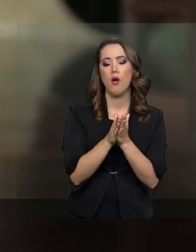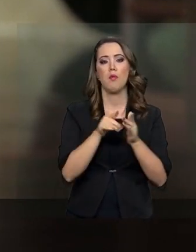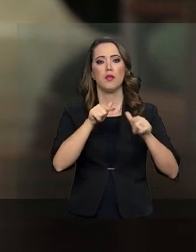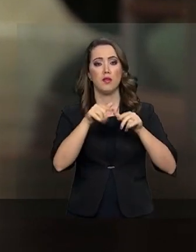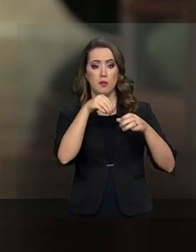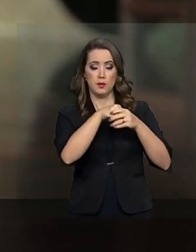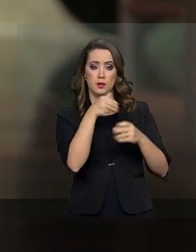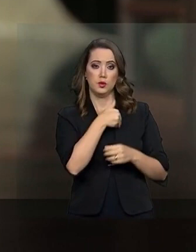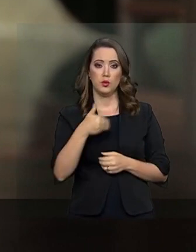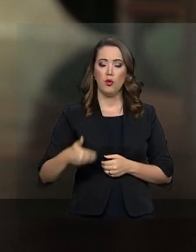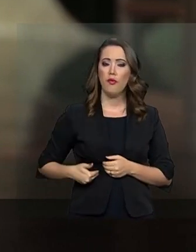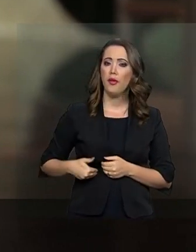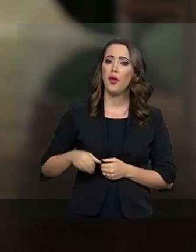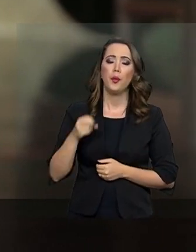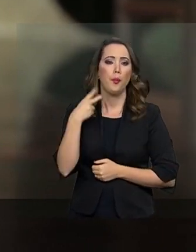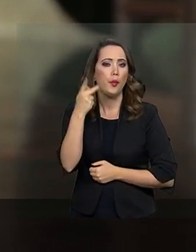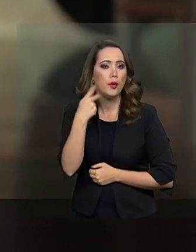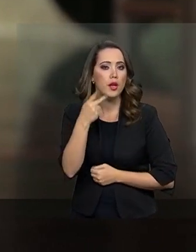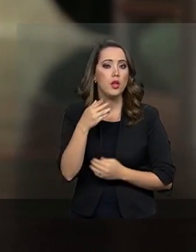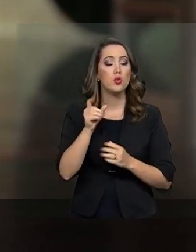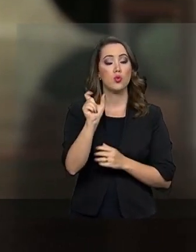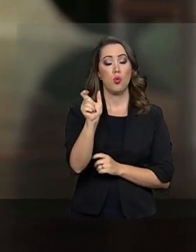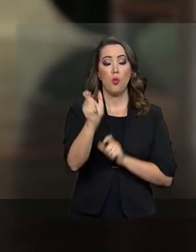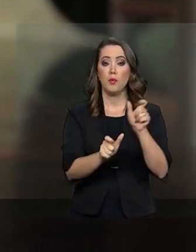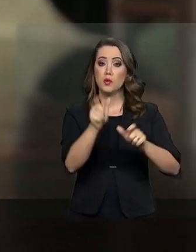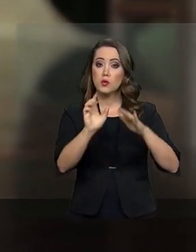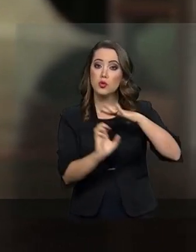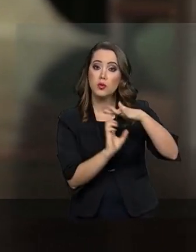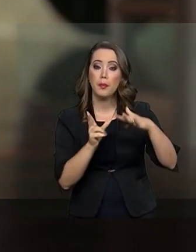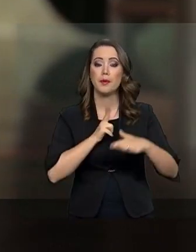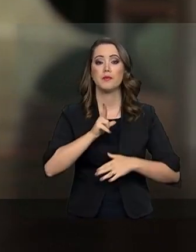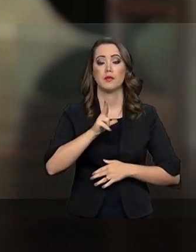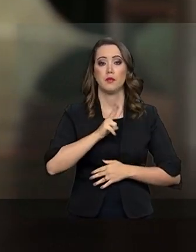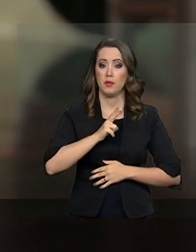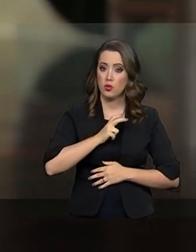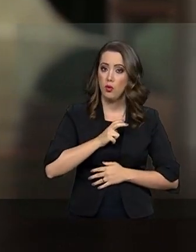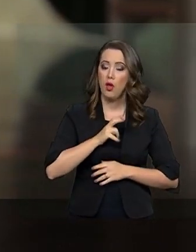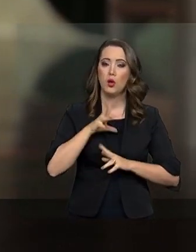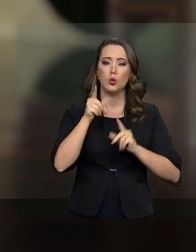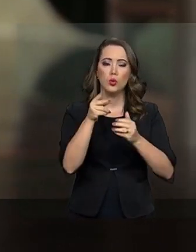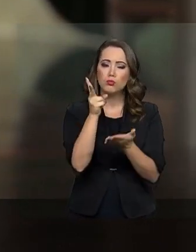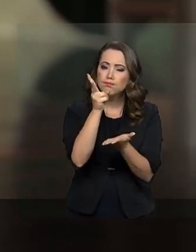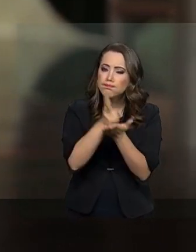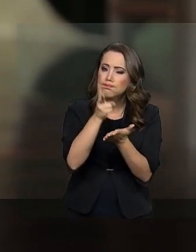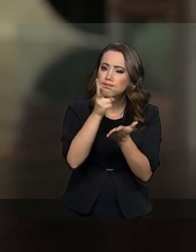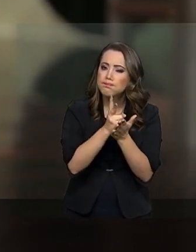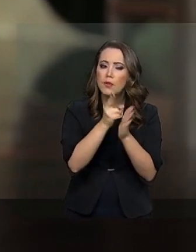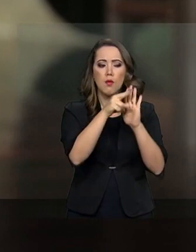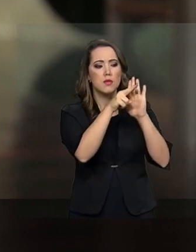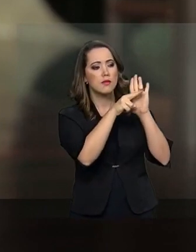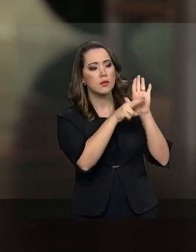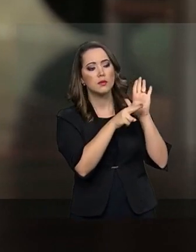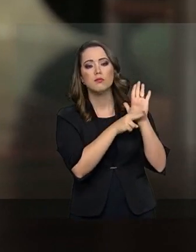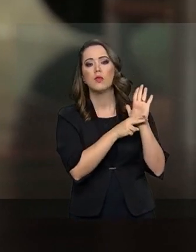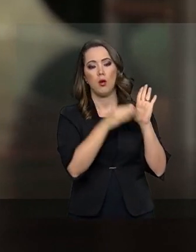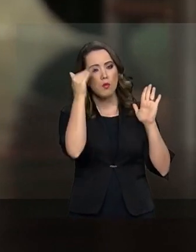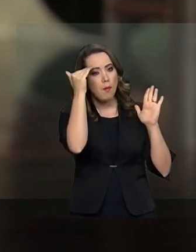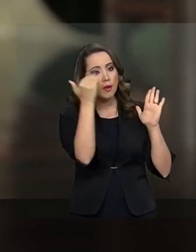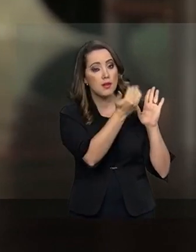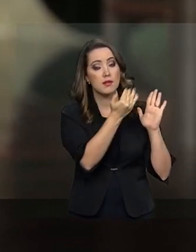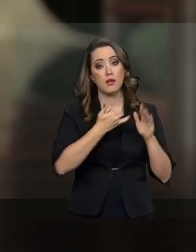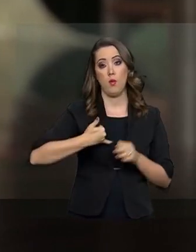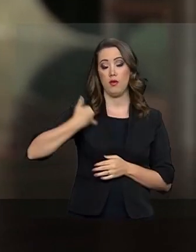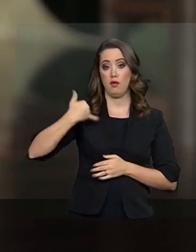públicos, políticos ou trabalhadores privados. Todos seguirão as mesmas regras de